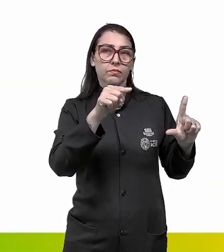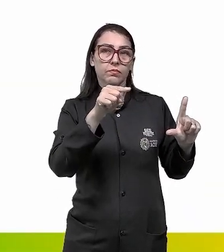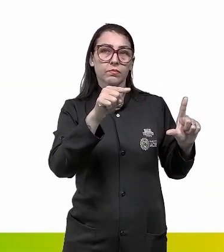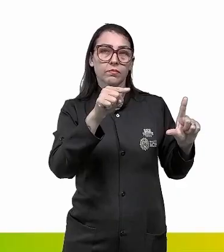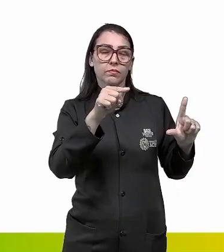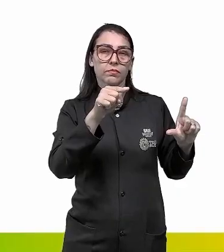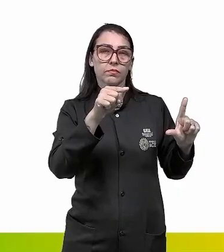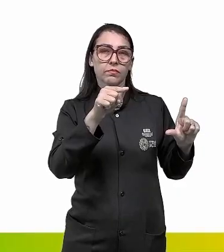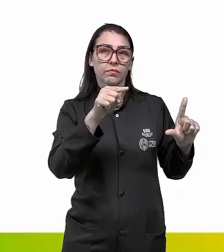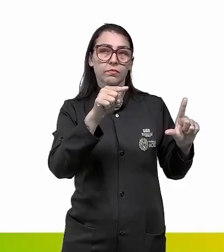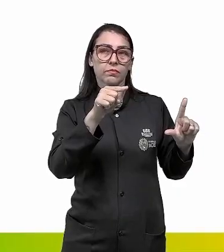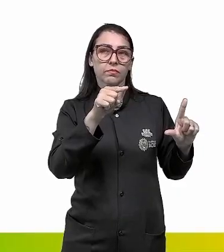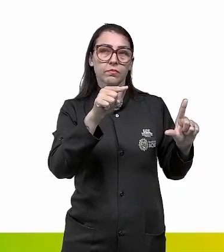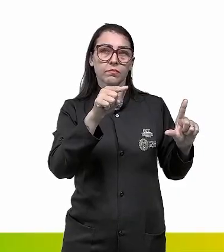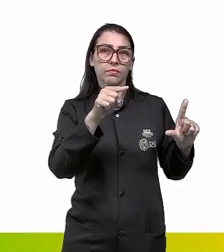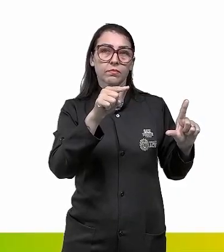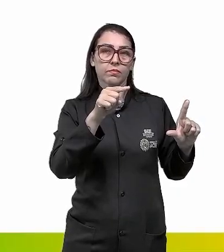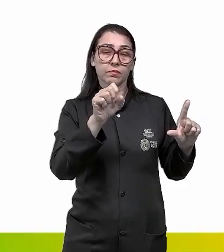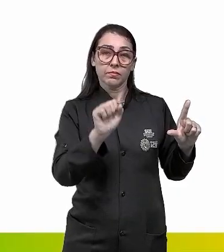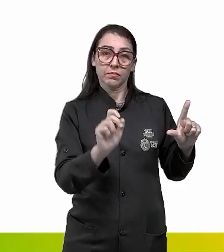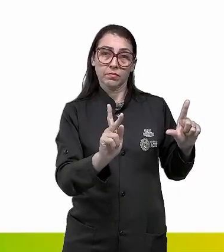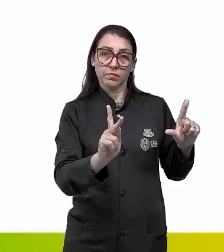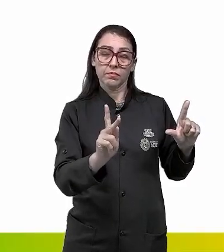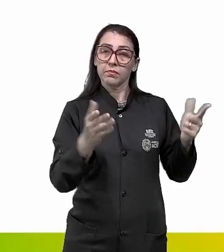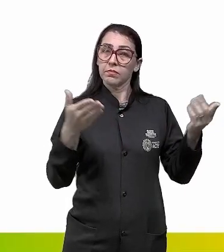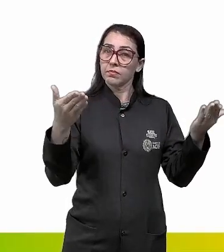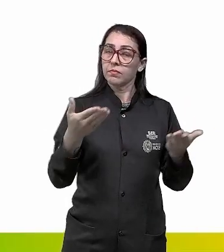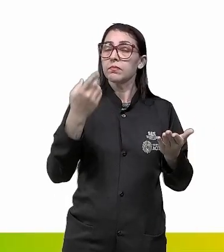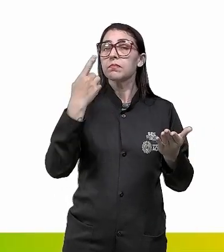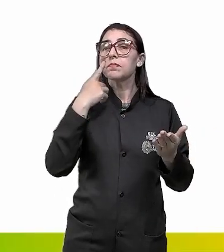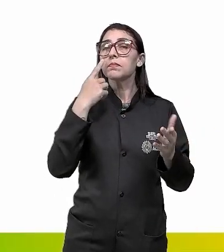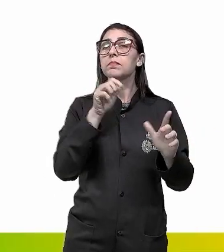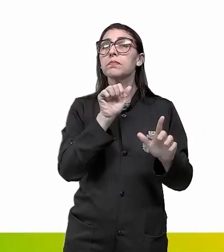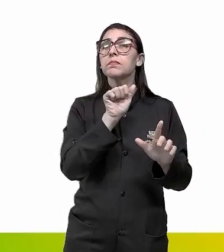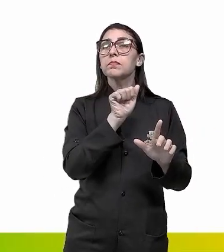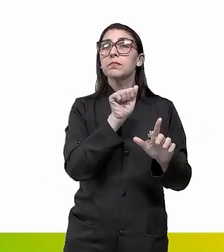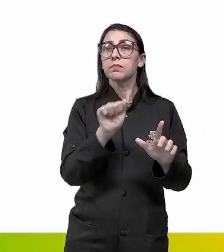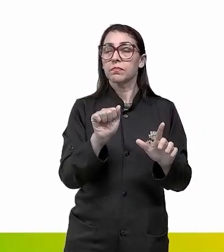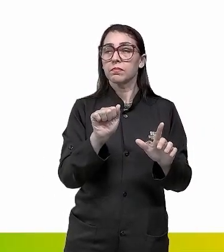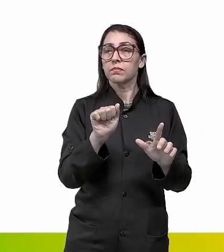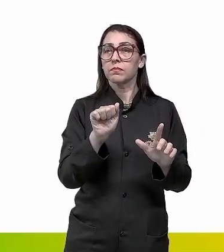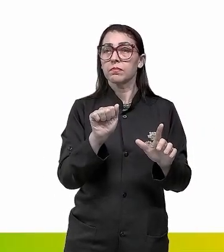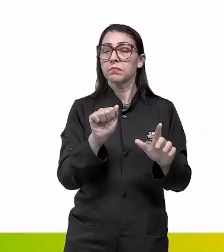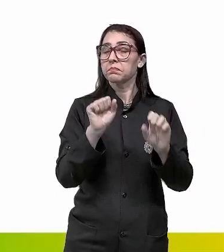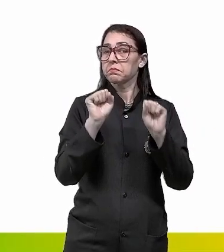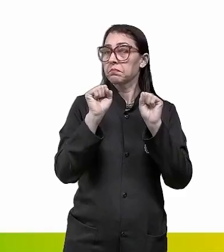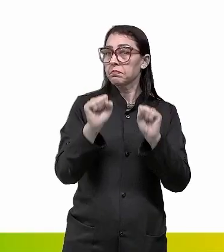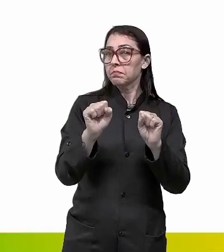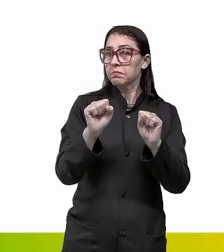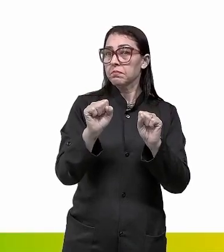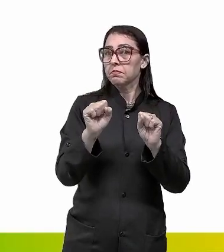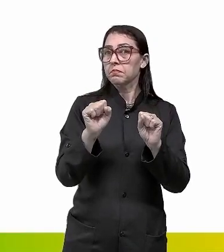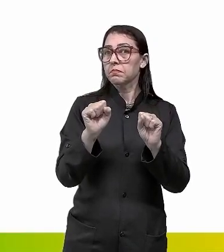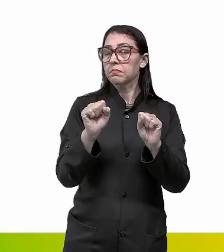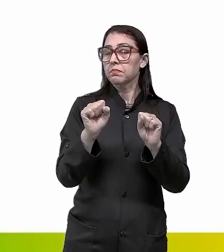e é isso aqui, ok? Agora veja, o A, esse A, ele pode ser interpretado